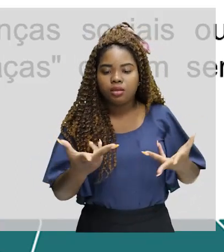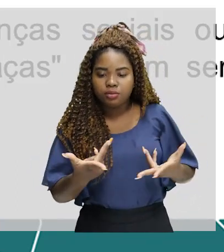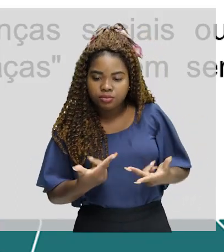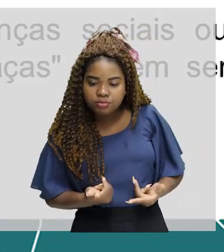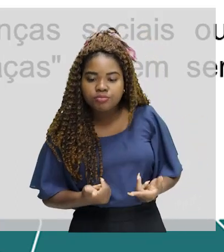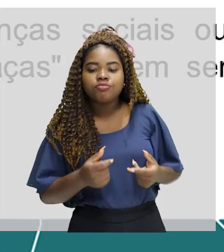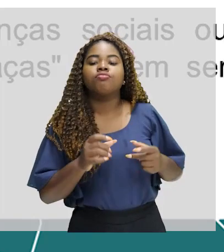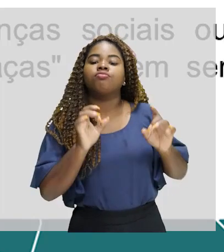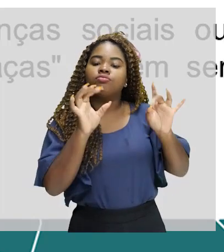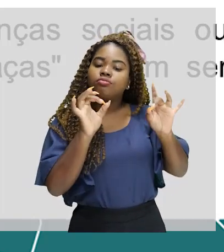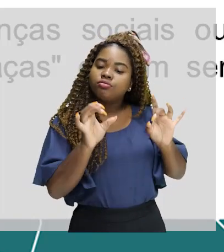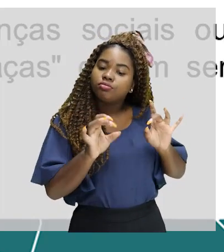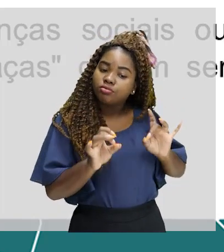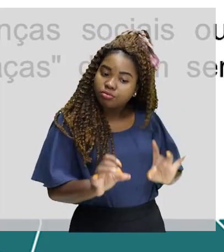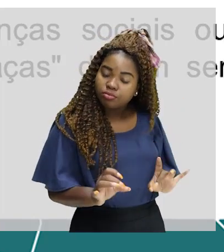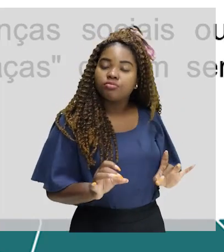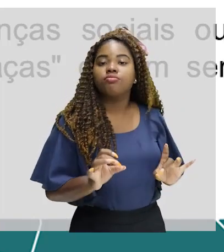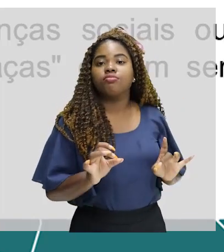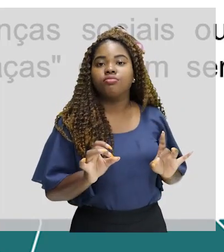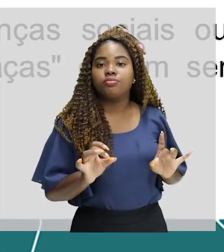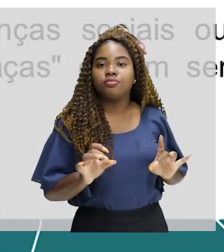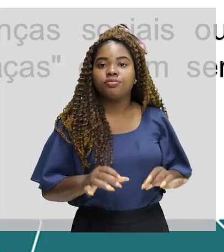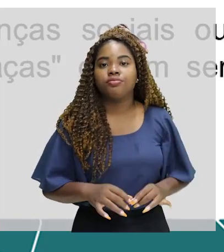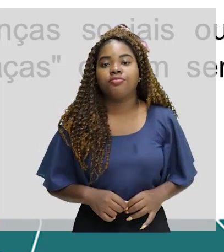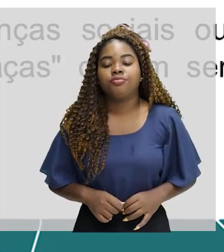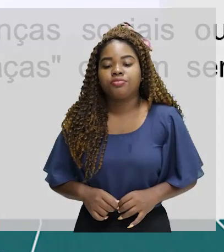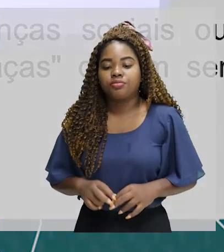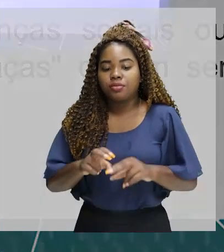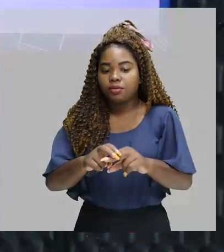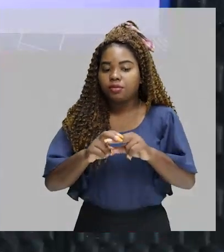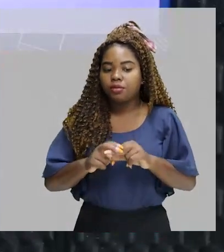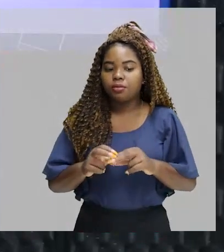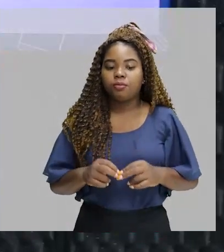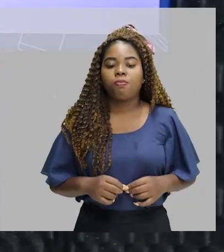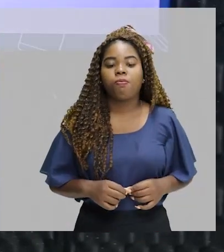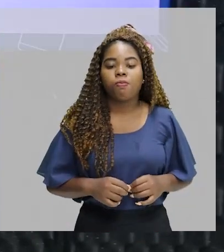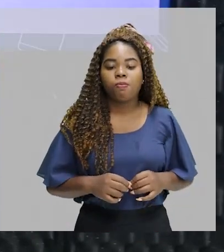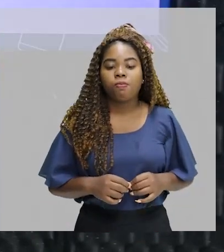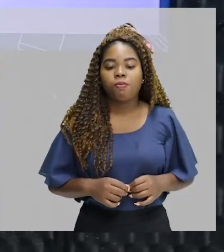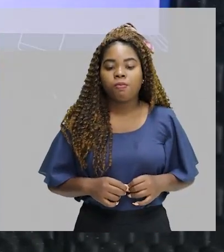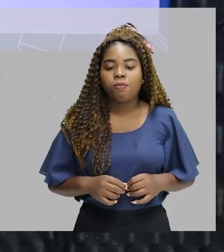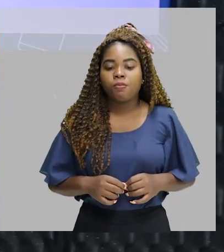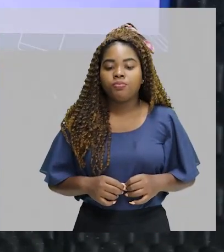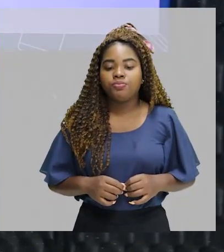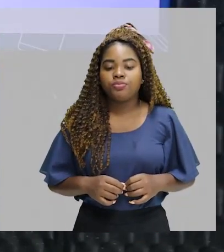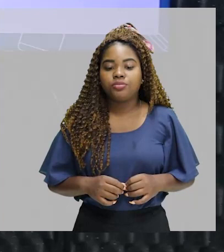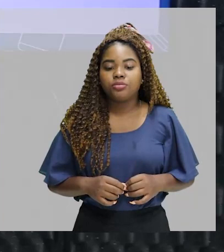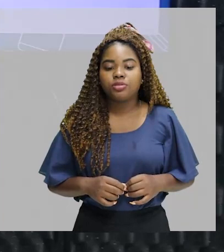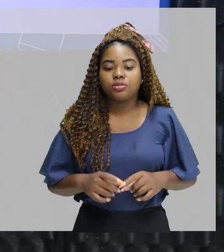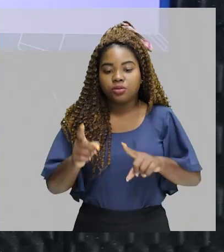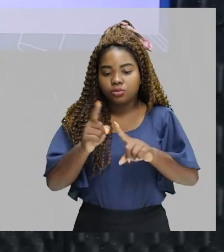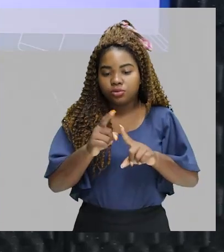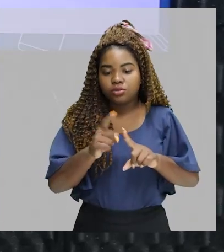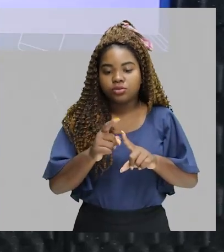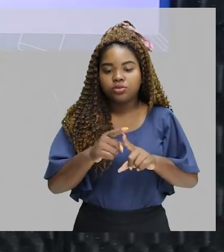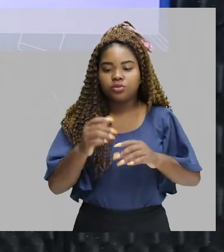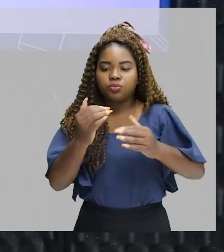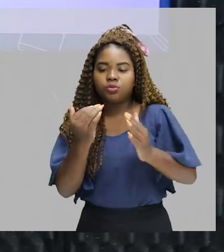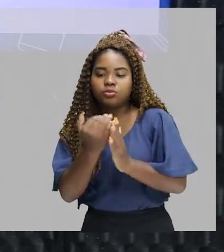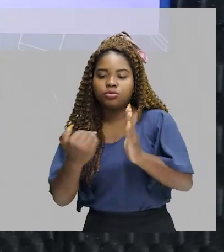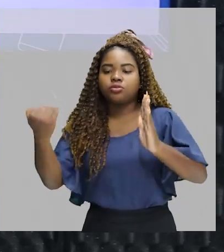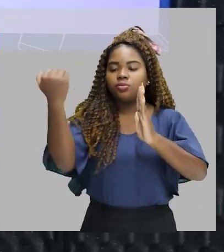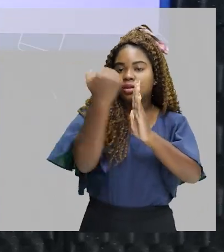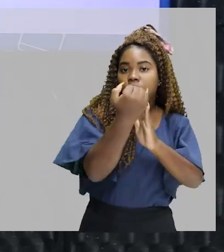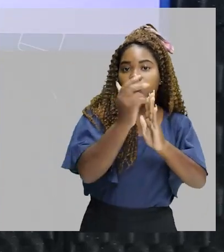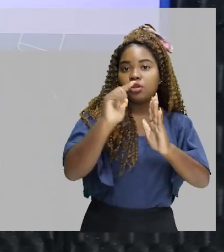qualidades específicas desta etnia. Portanto, seriam uma raça superior, enquanto outras inferiores.